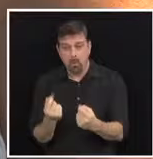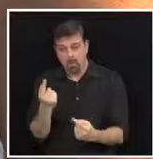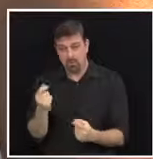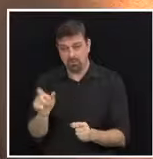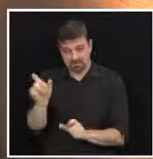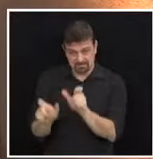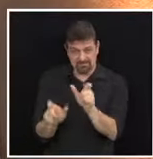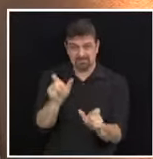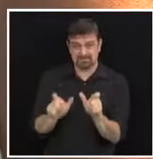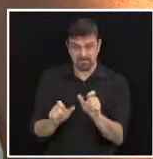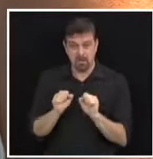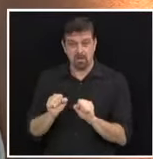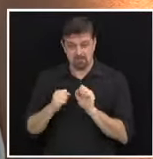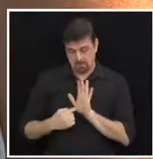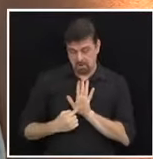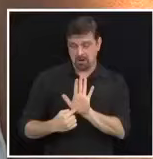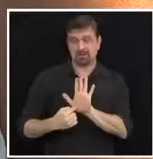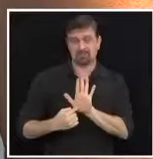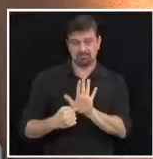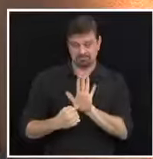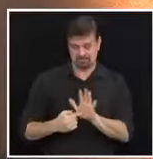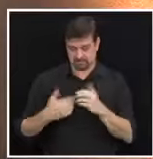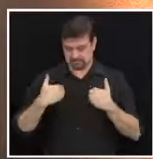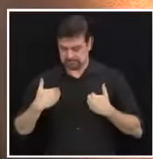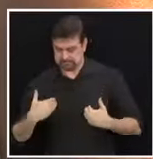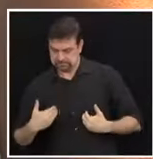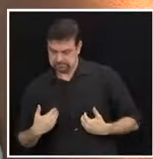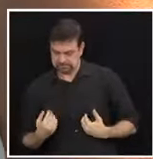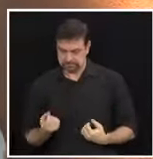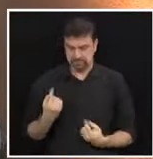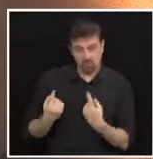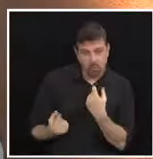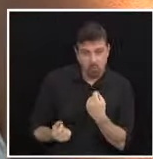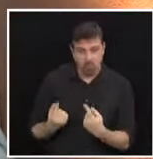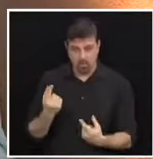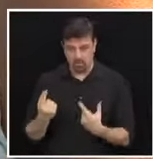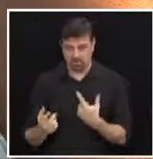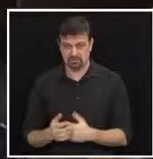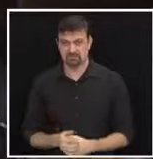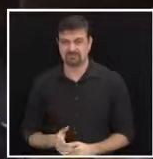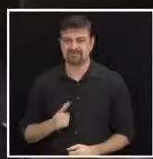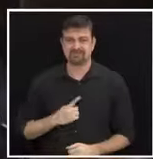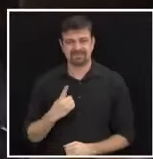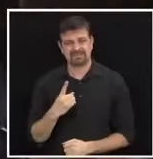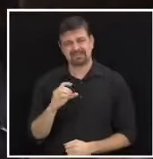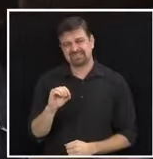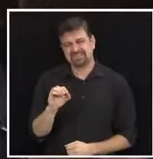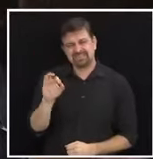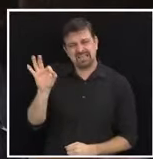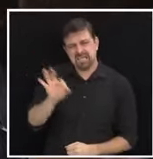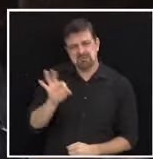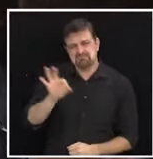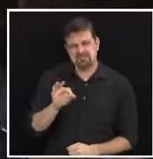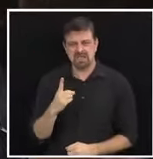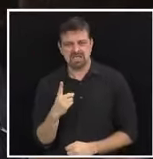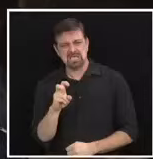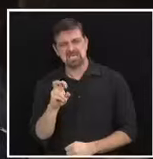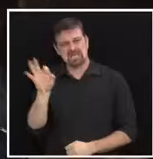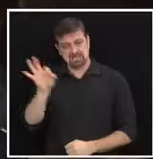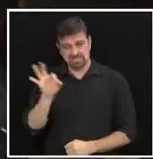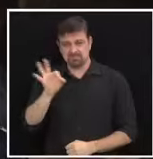população pode ter alguns sintomas, mas isso é muito pouco. Por volta de 10%, no máximo 15% das